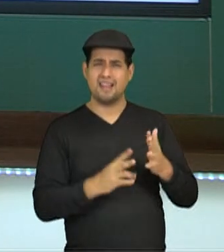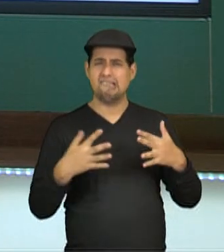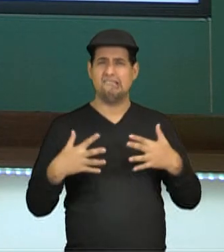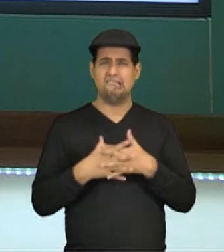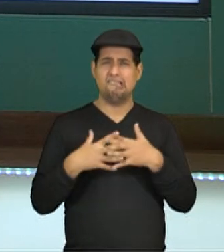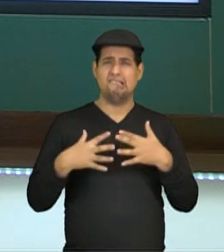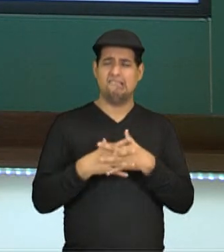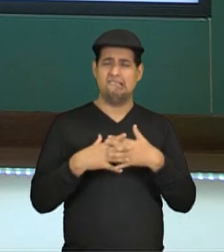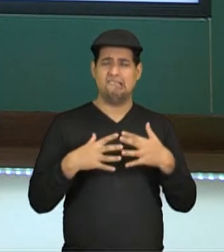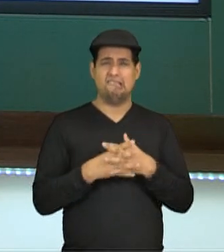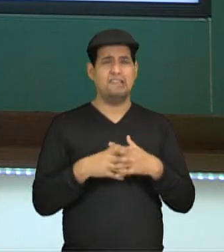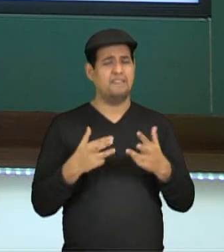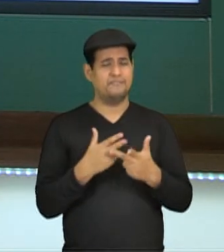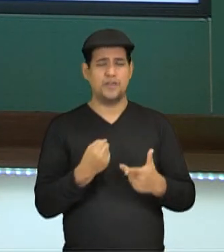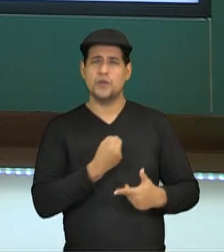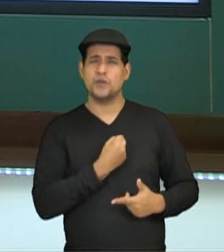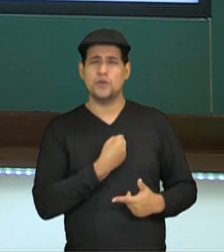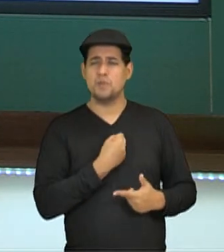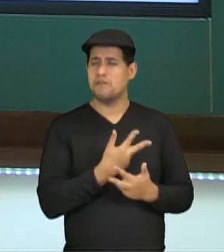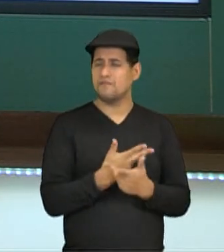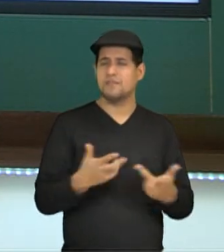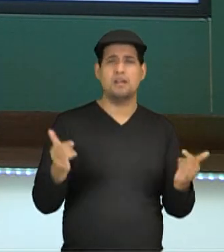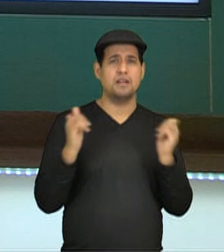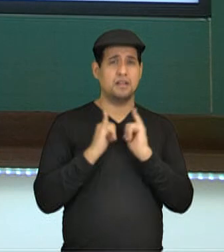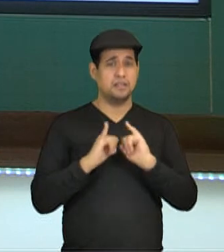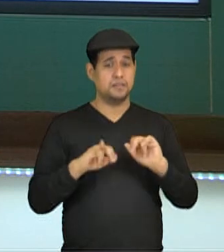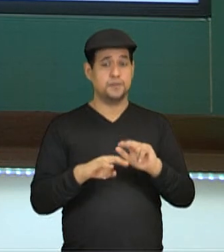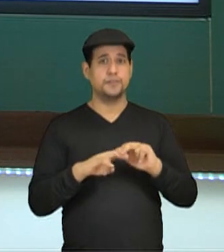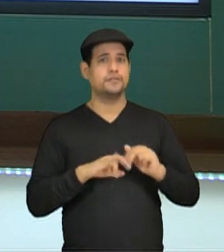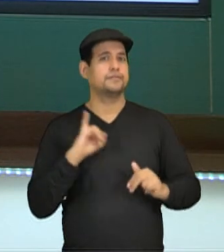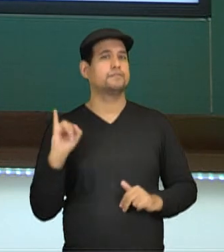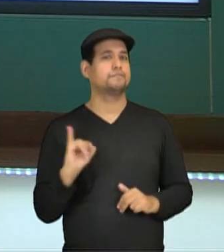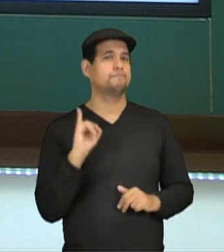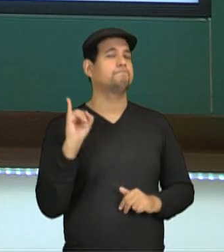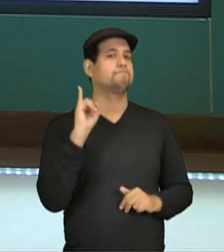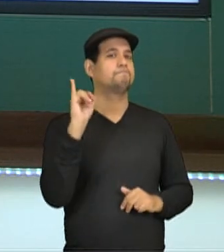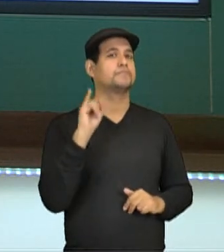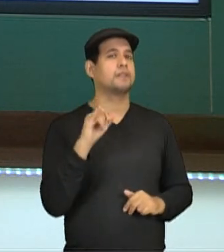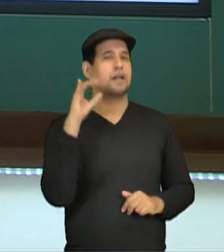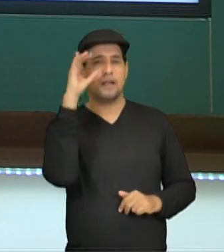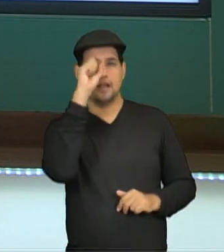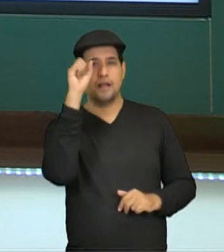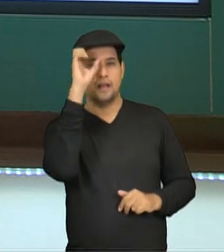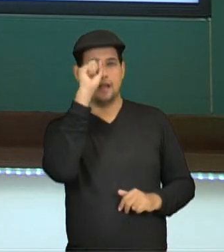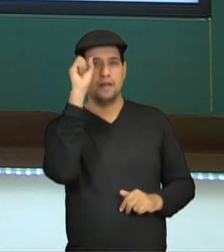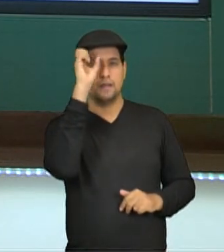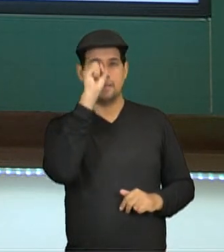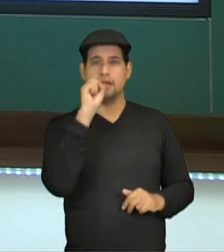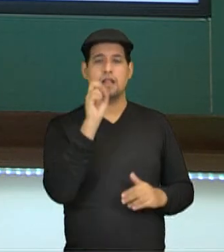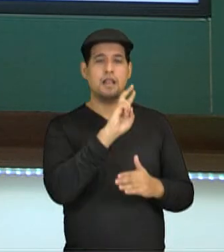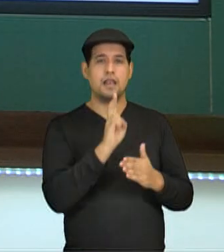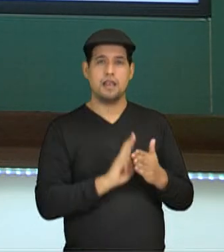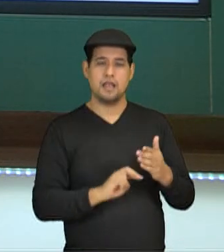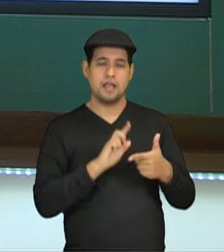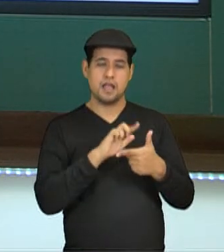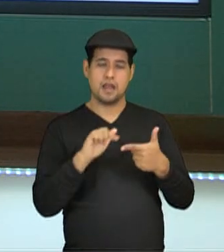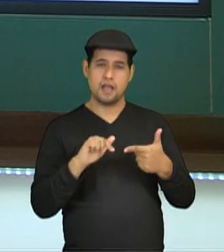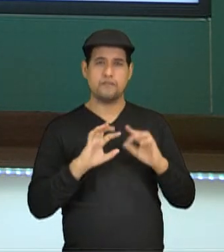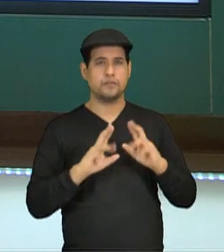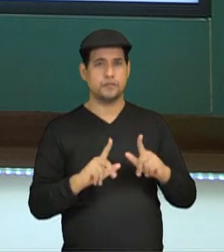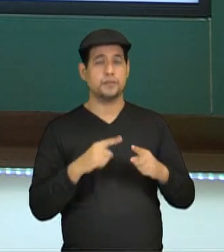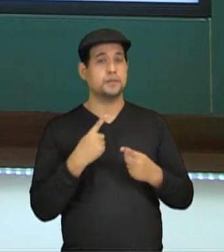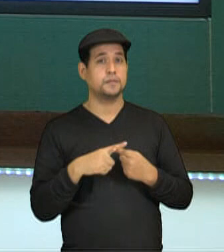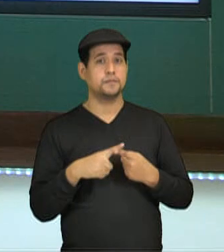meio de tanto número, de tantos dados. Então, por isso que é tão importante você aprender a ler gráfico e tabela, porque